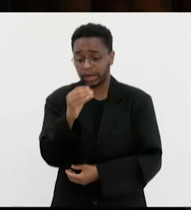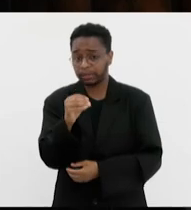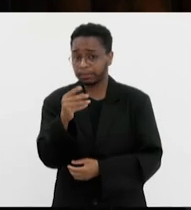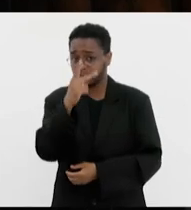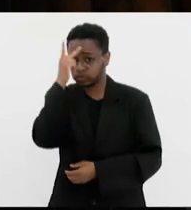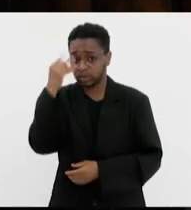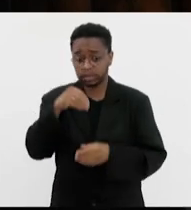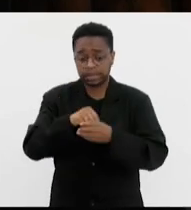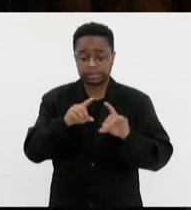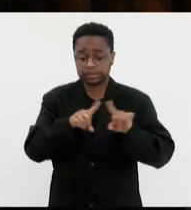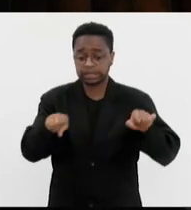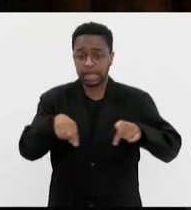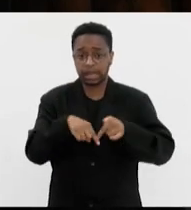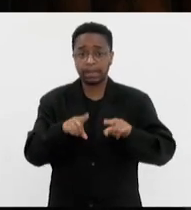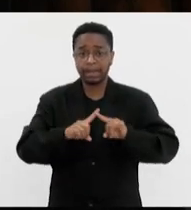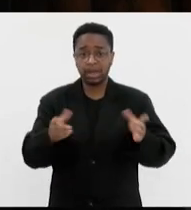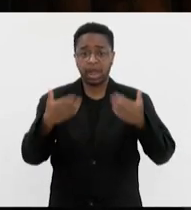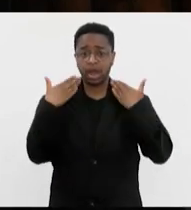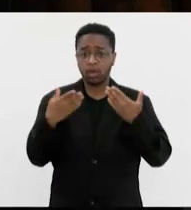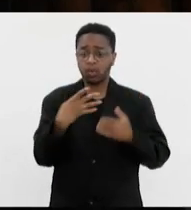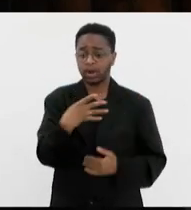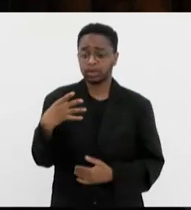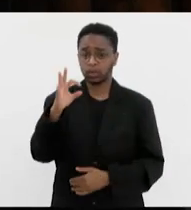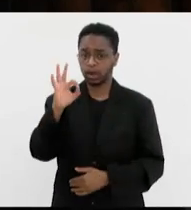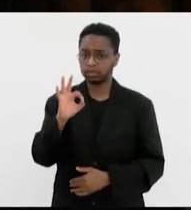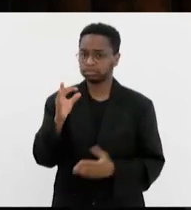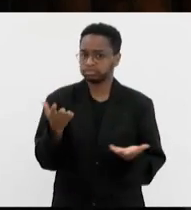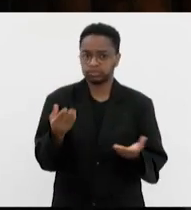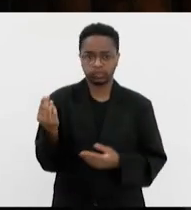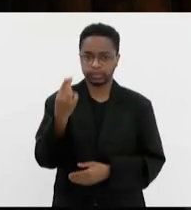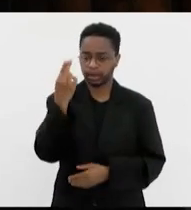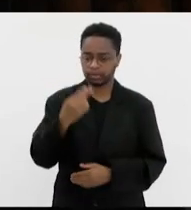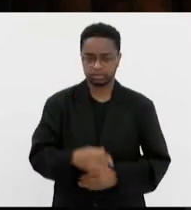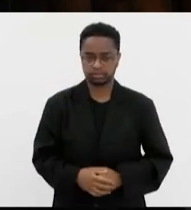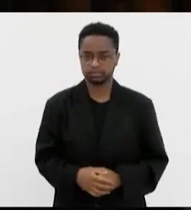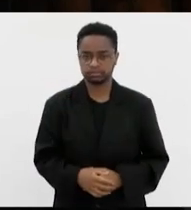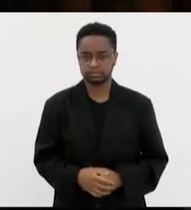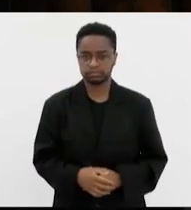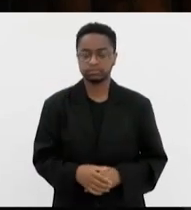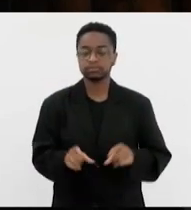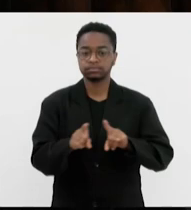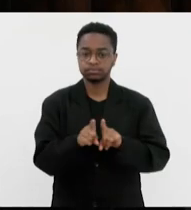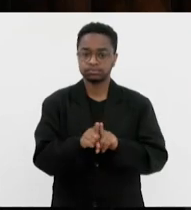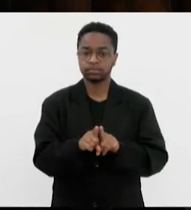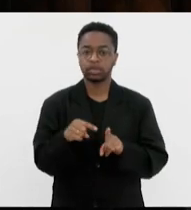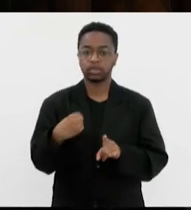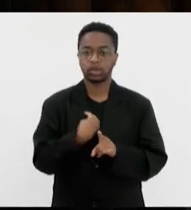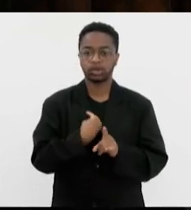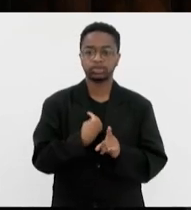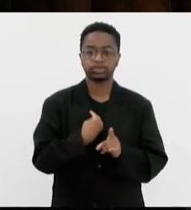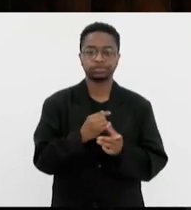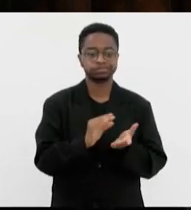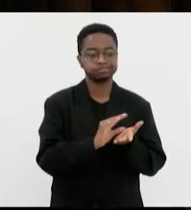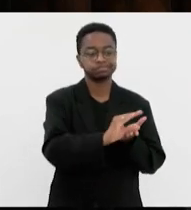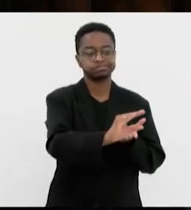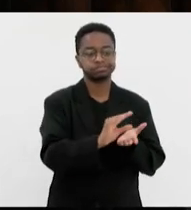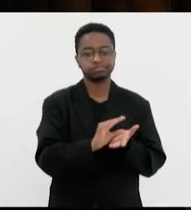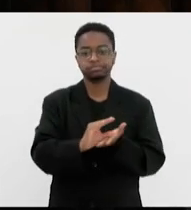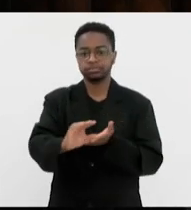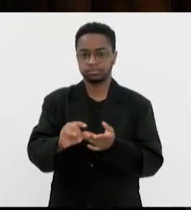sensação térmica de 44 graus. O nosso mandato destinou parte das nossas emendas parlamentares,